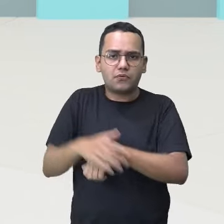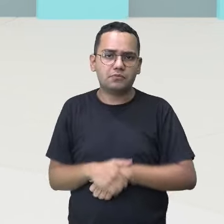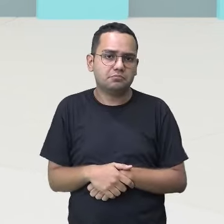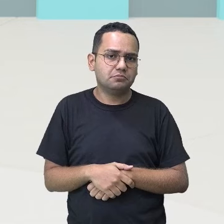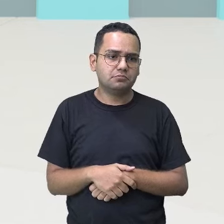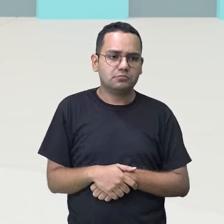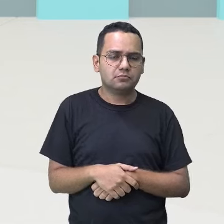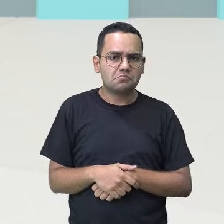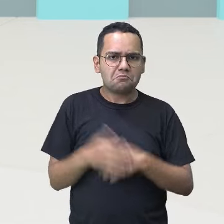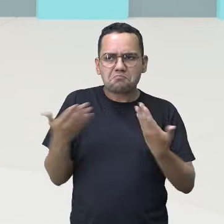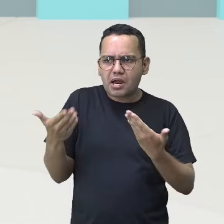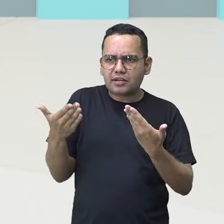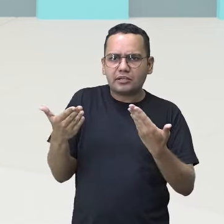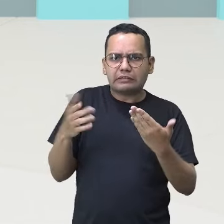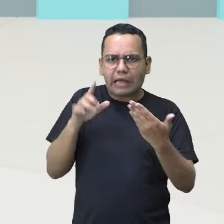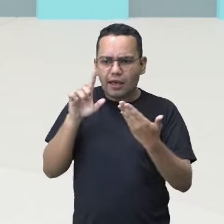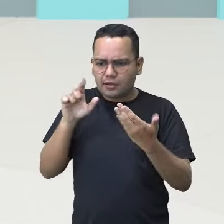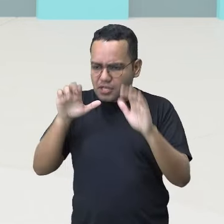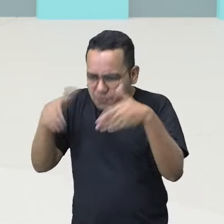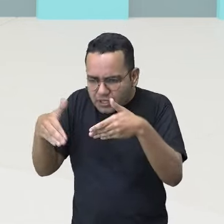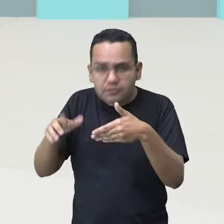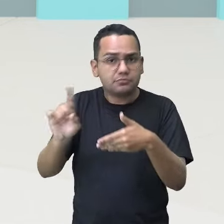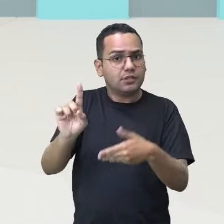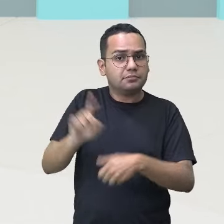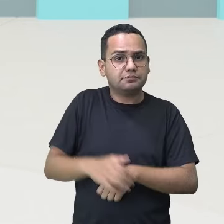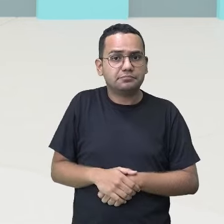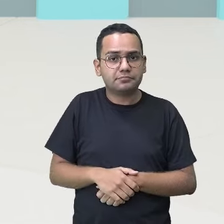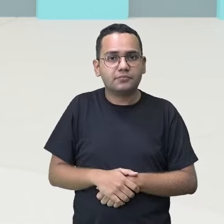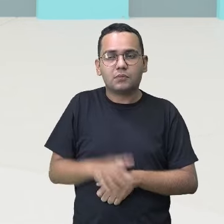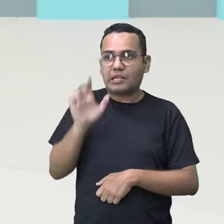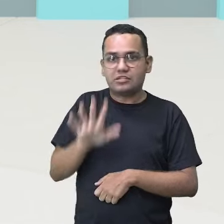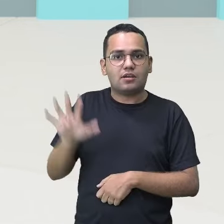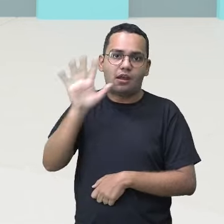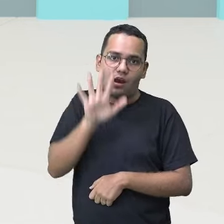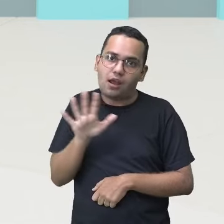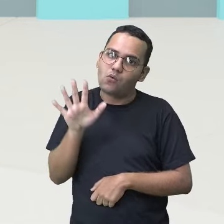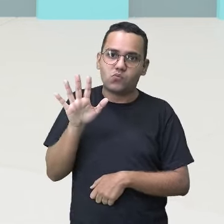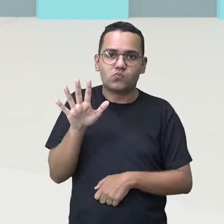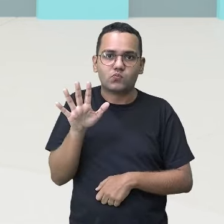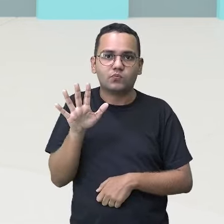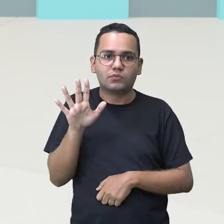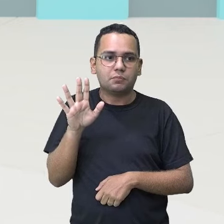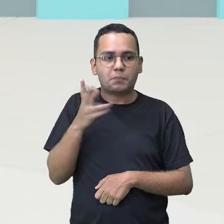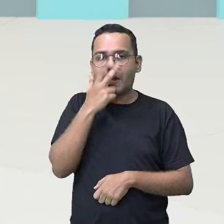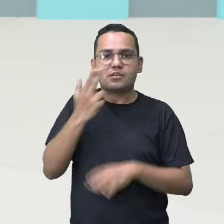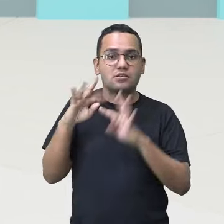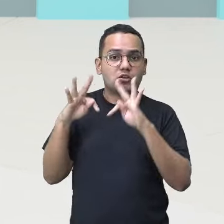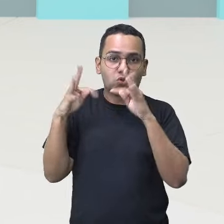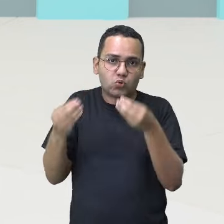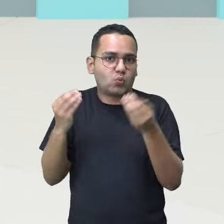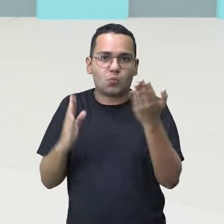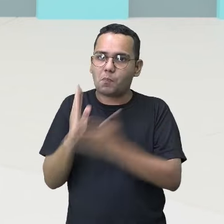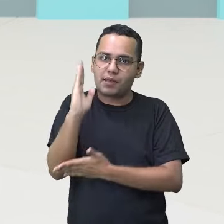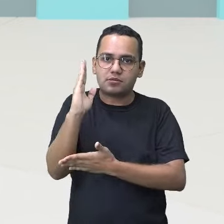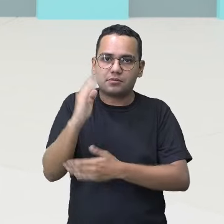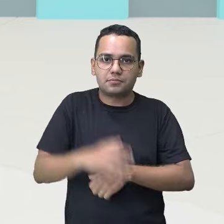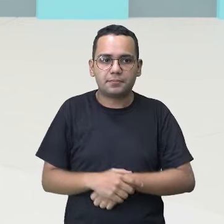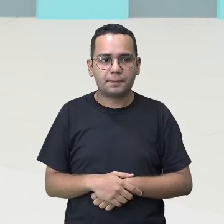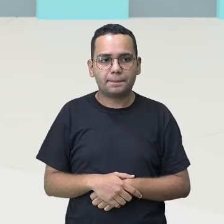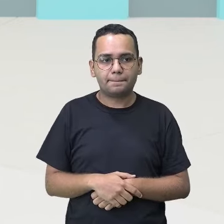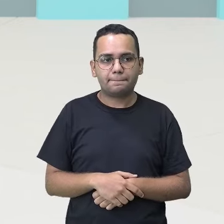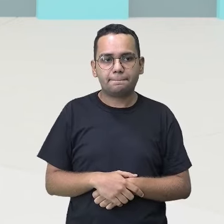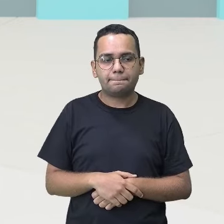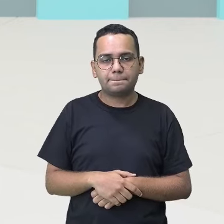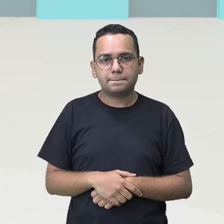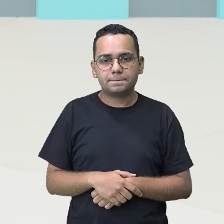dizendo aí ó os alunos mas eu não sei quem eu estou generalizando dizendo que basicamente são todos aí que vão passar mas porque eles